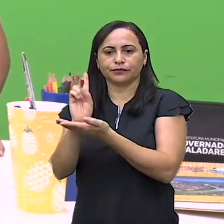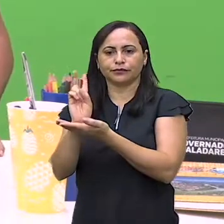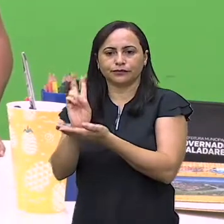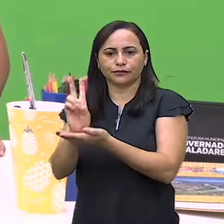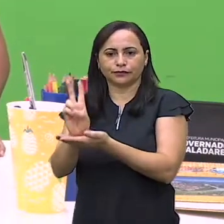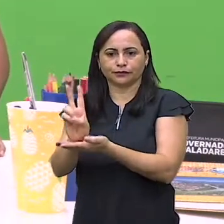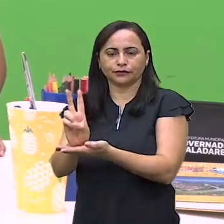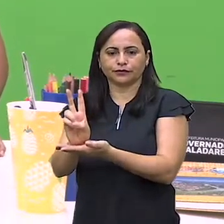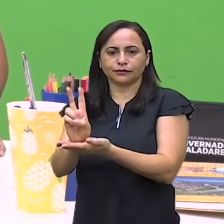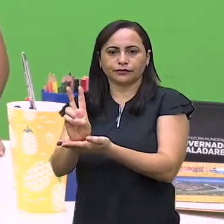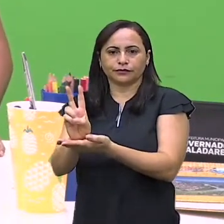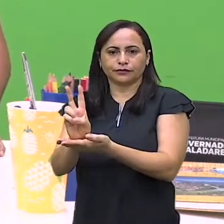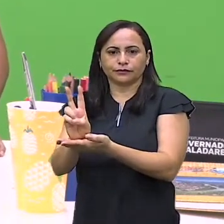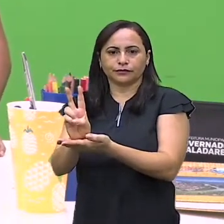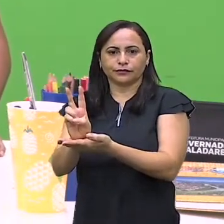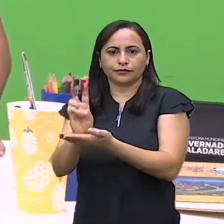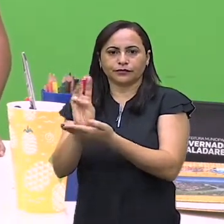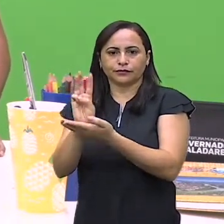Dois.